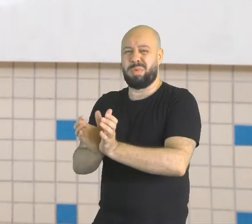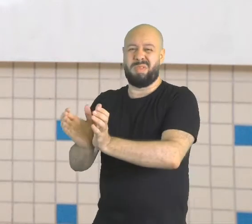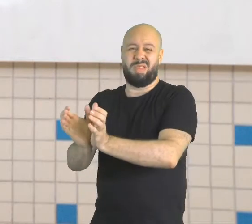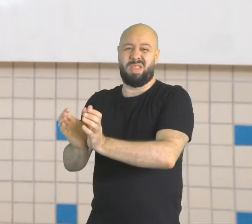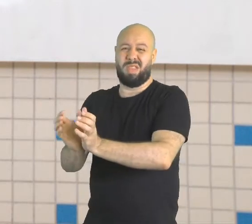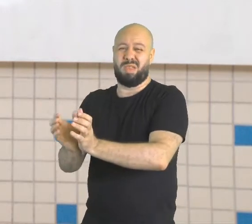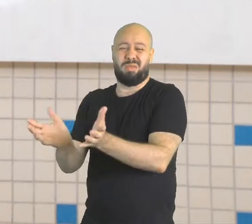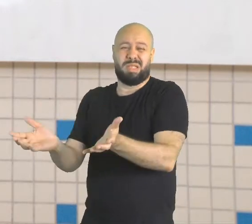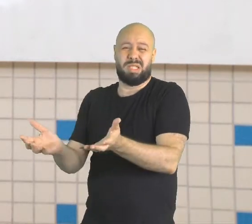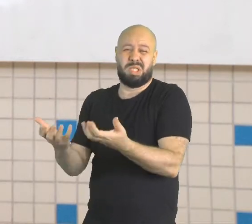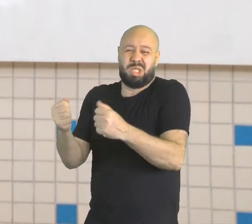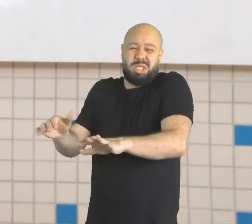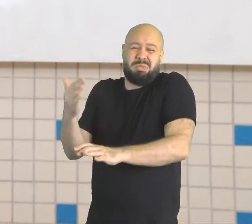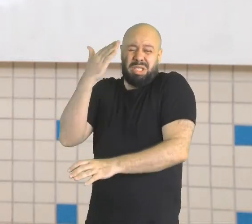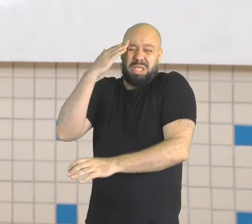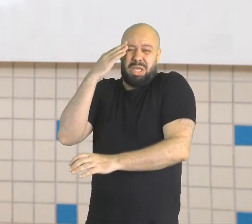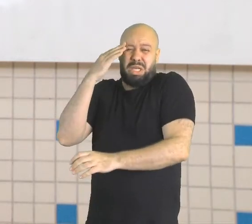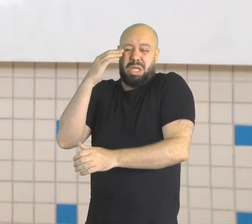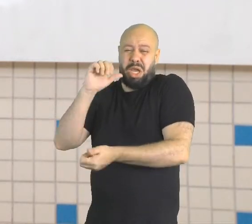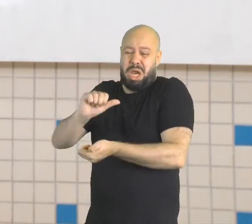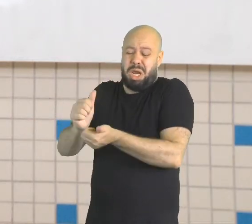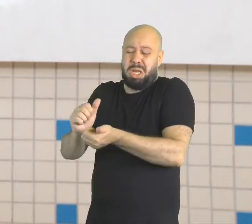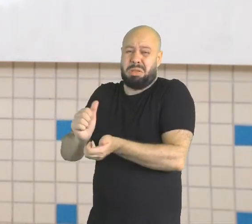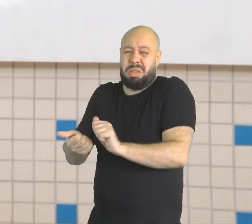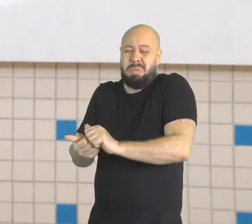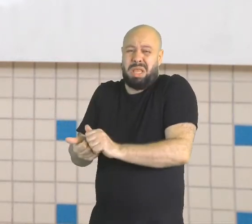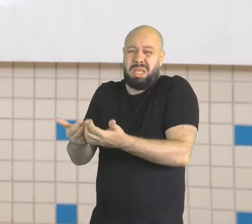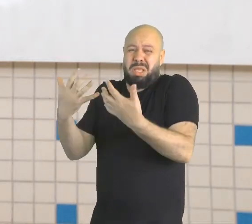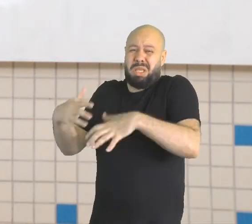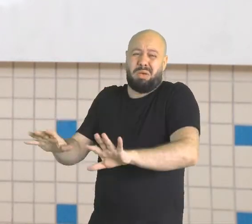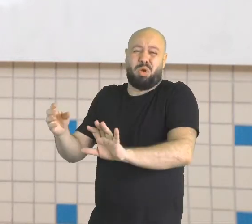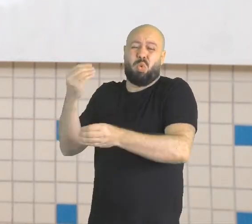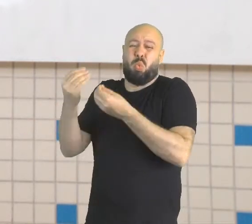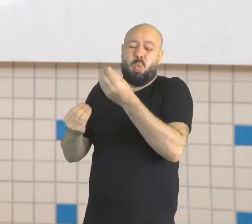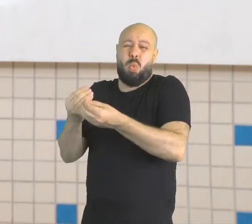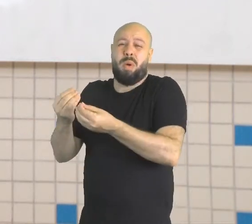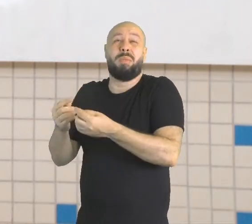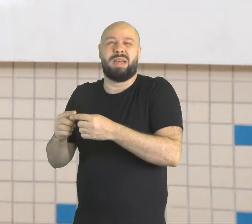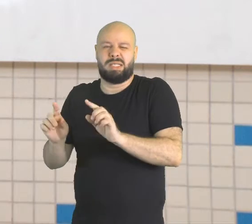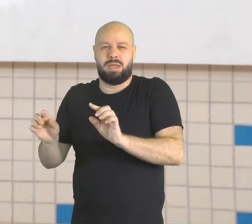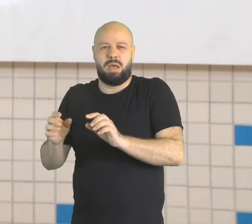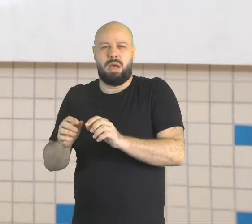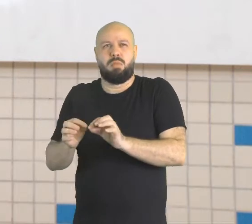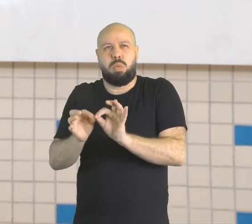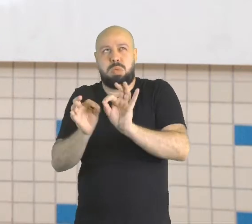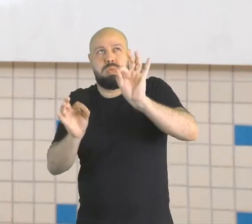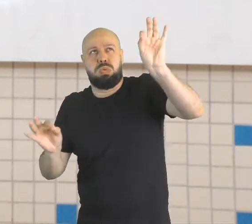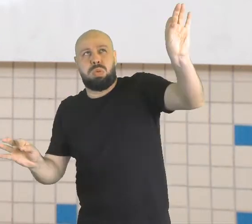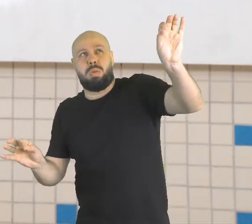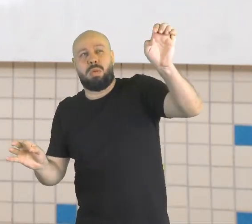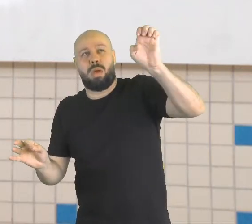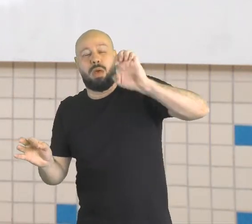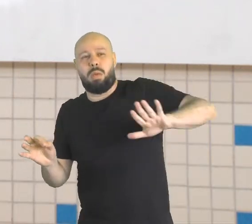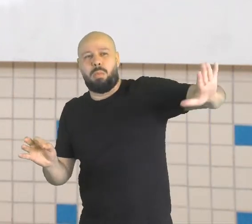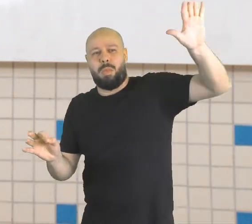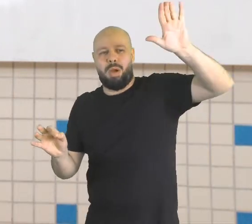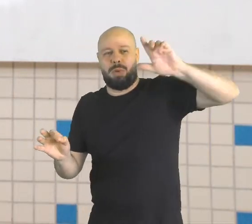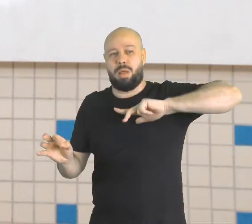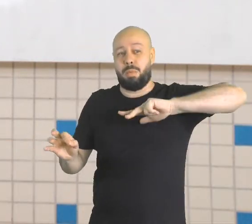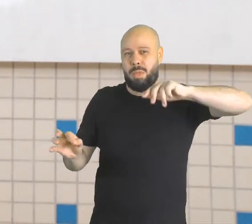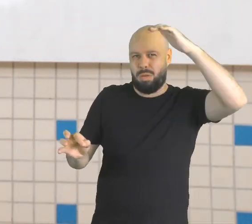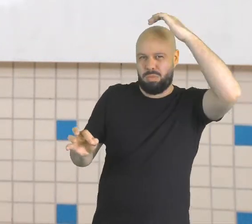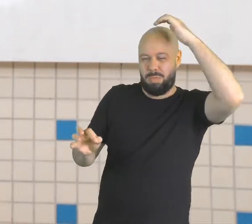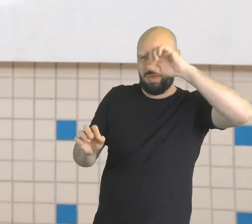cercamentos. Muitos grupos que estavam distantes do poderio colonial, muitas tribos que viviam lá para a